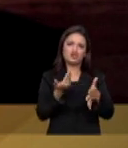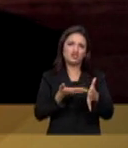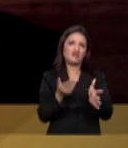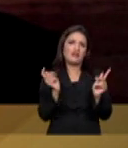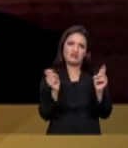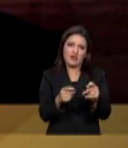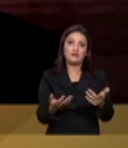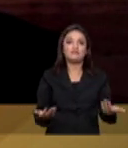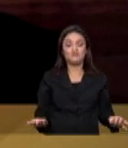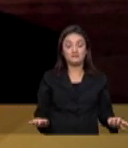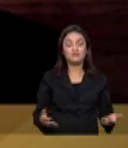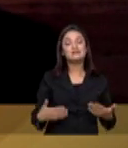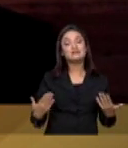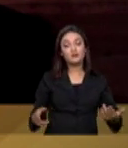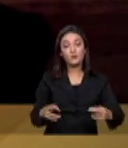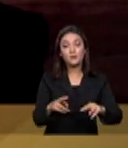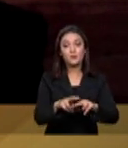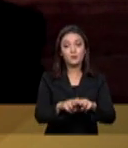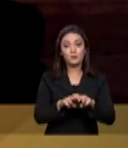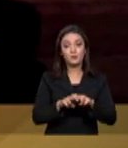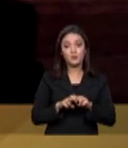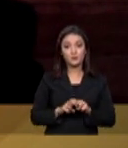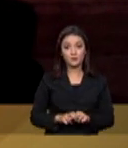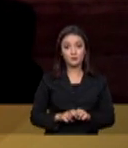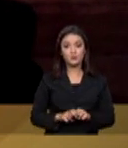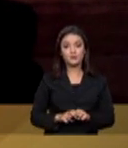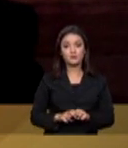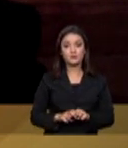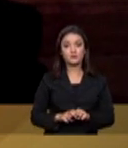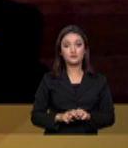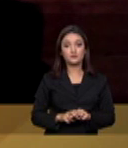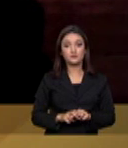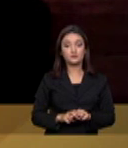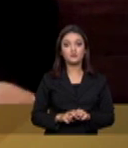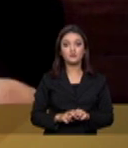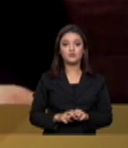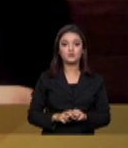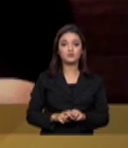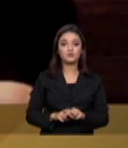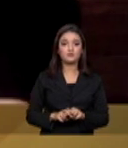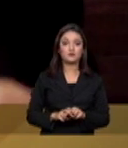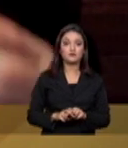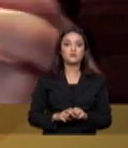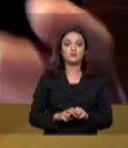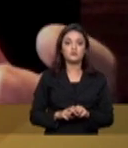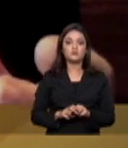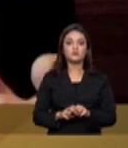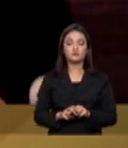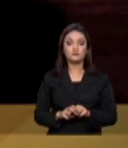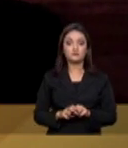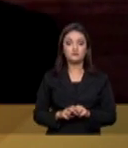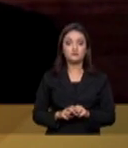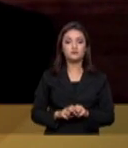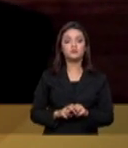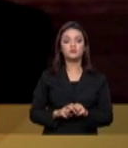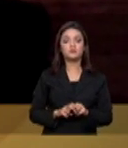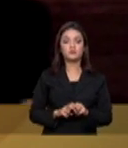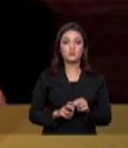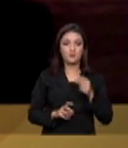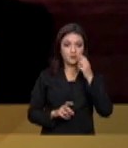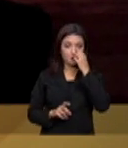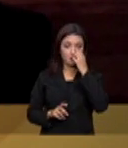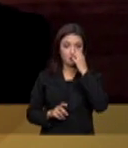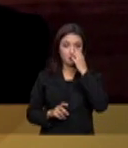por isso seu presidente a minha estar estamos diante do que pelo menos a este